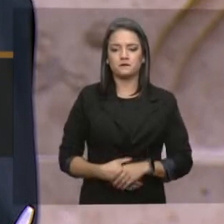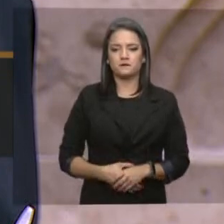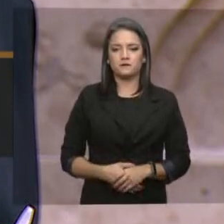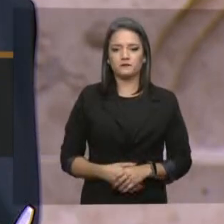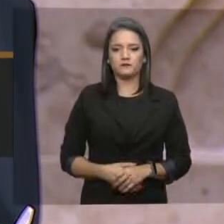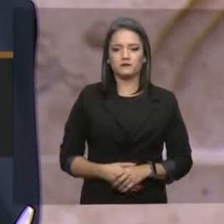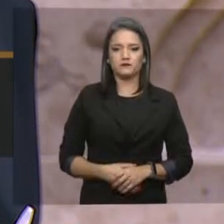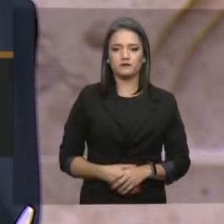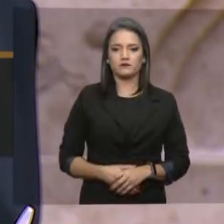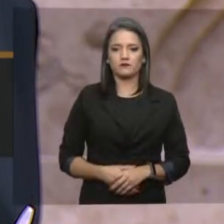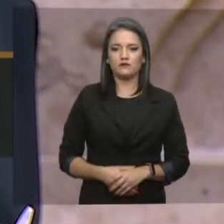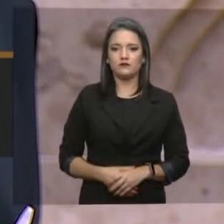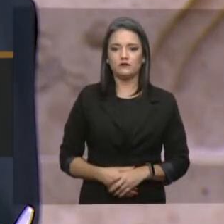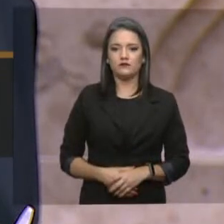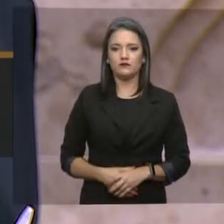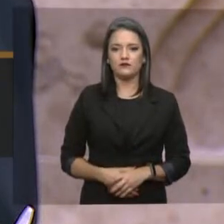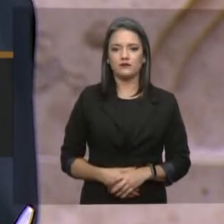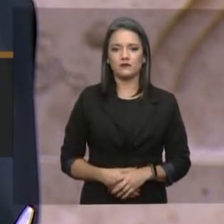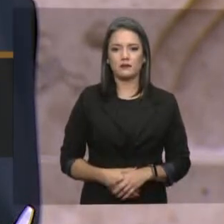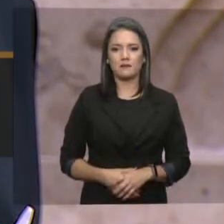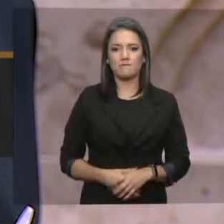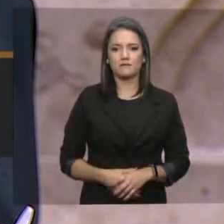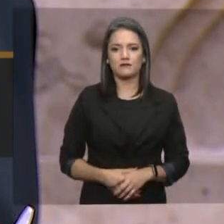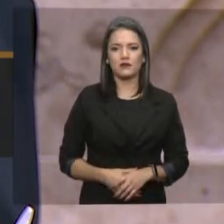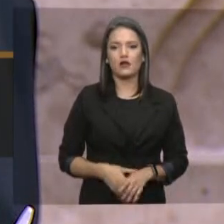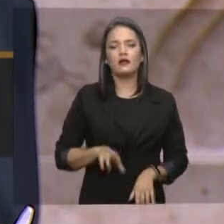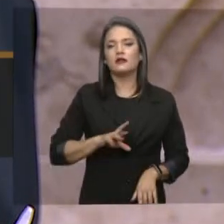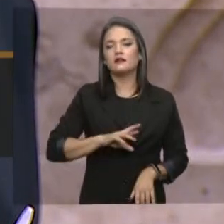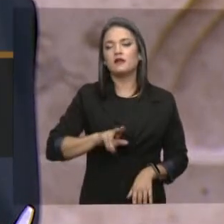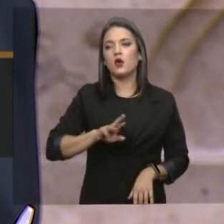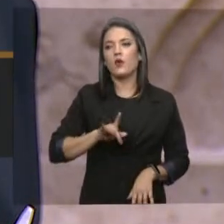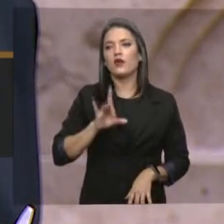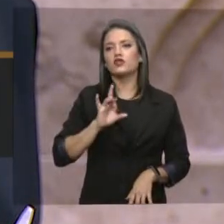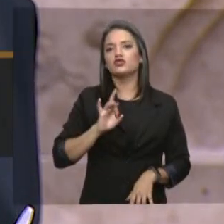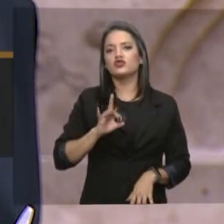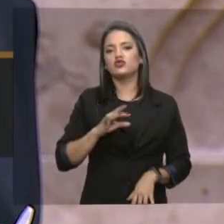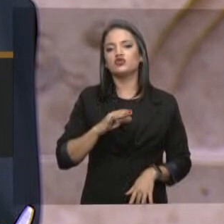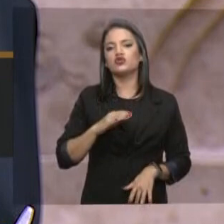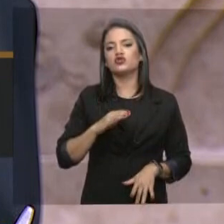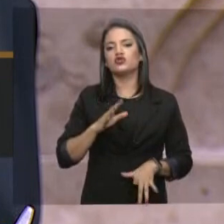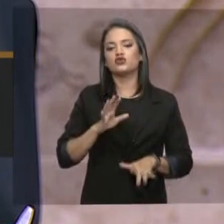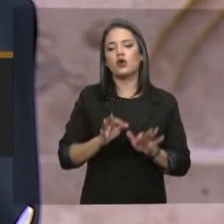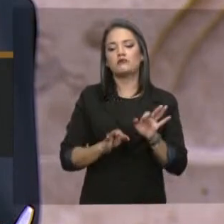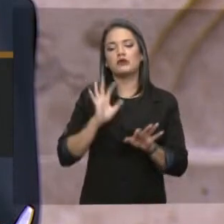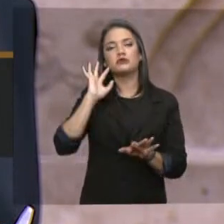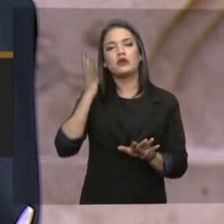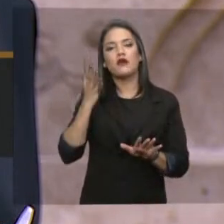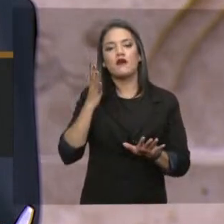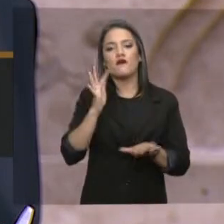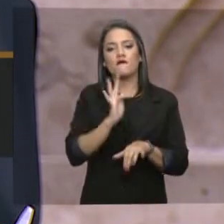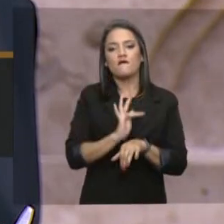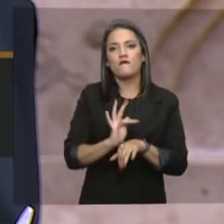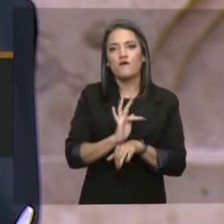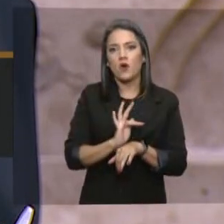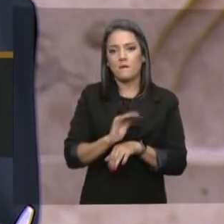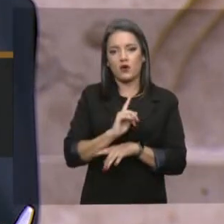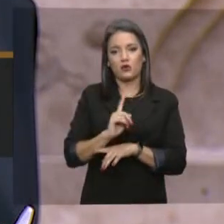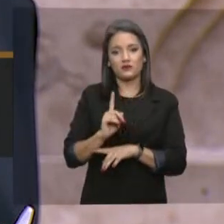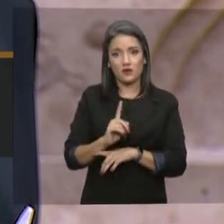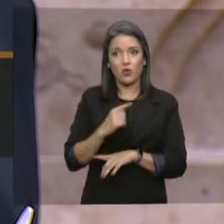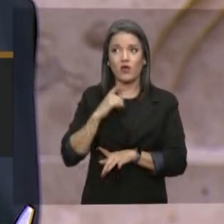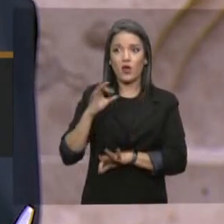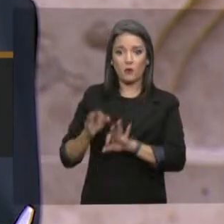apelar-se para um juízo formal. Trata-se de justiça substancial